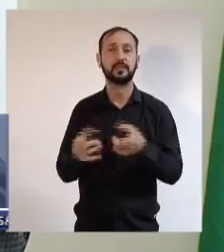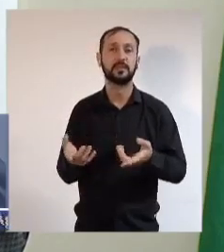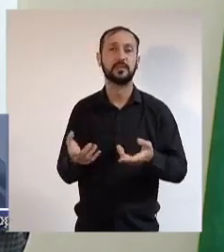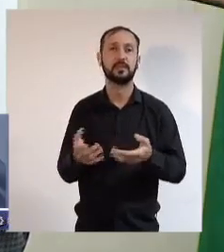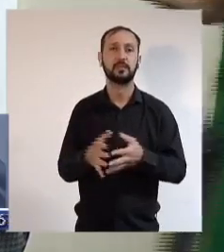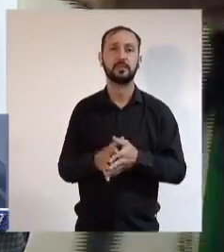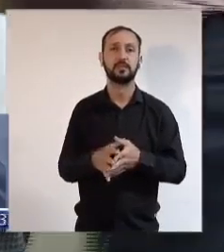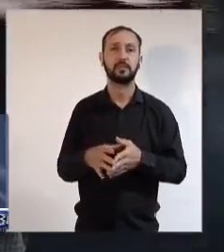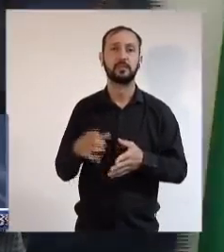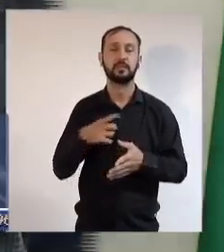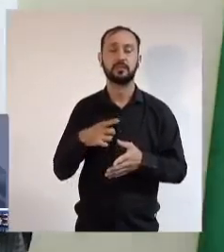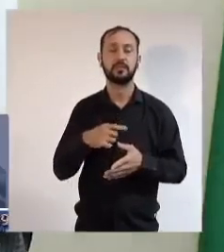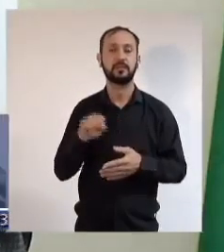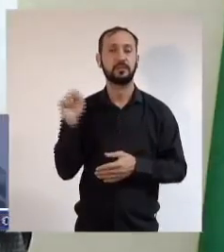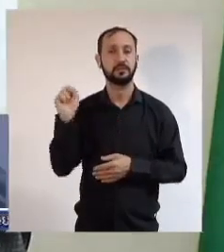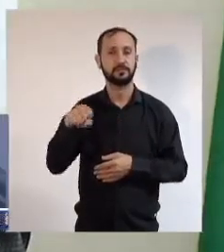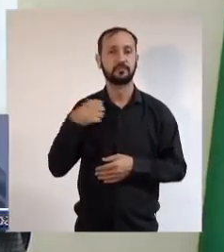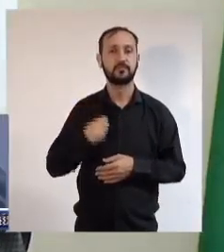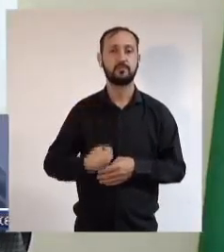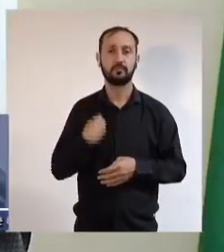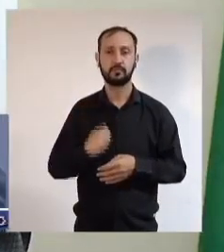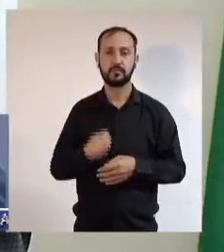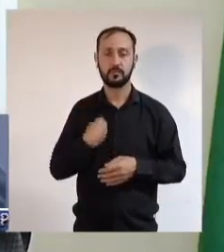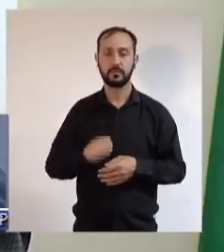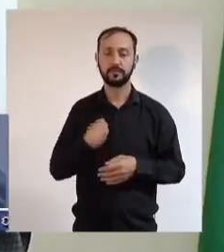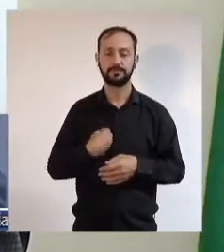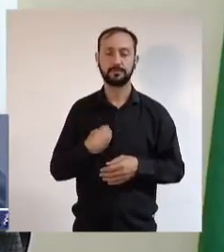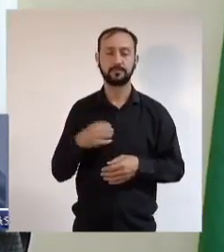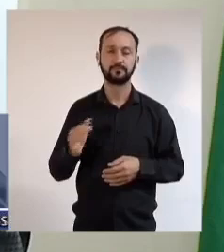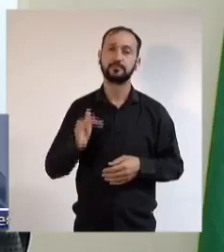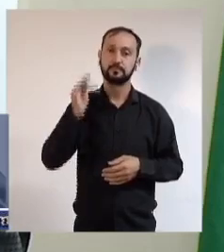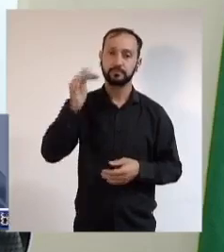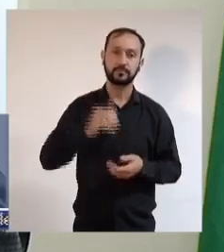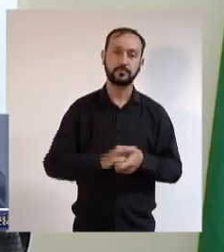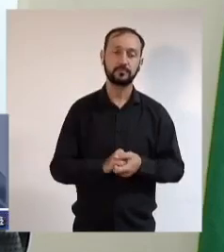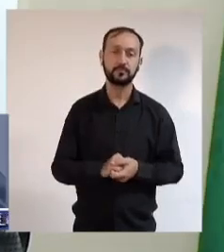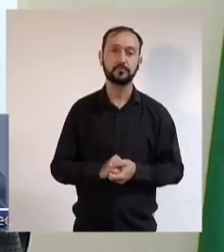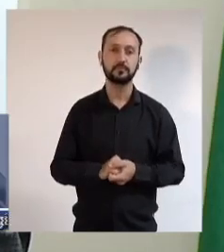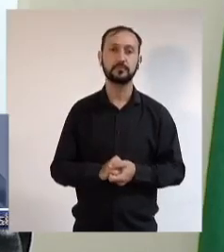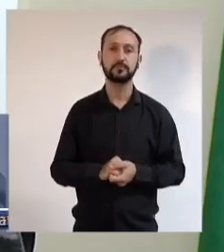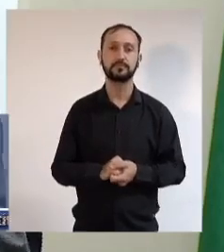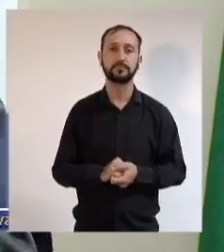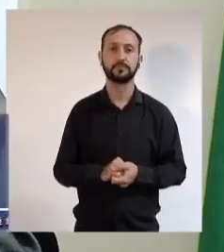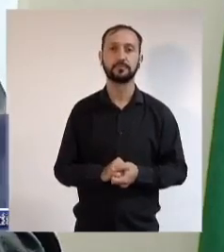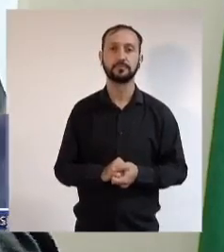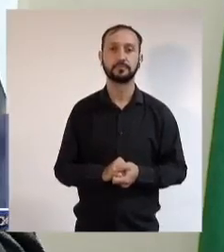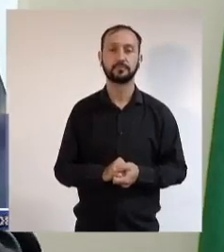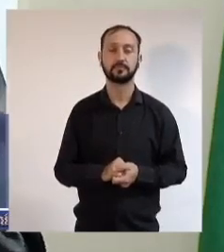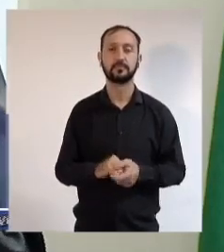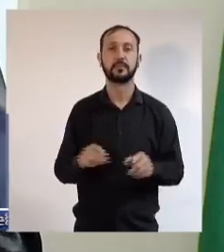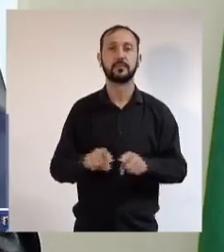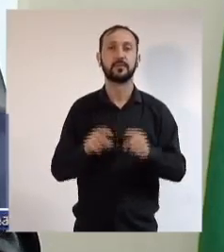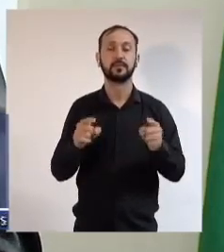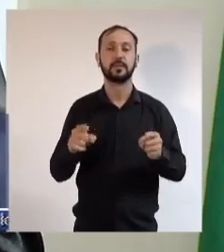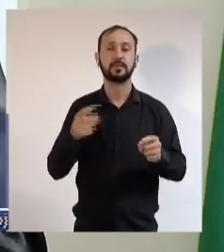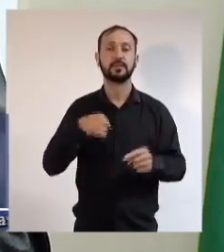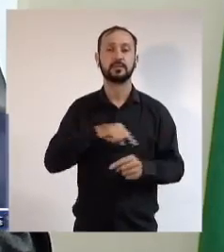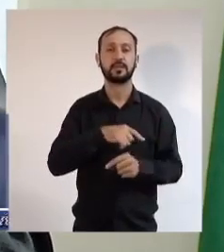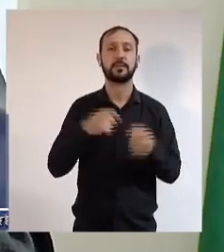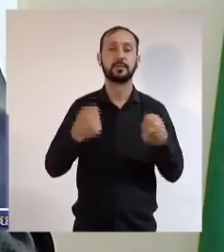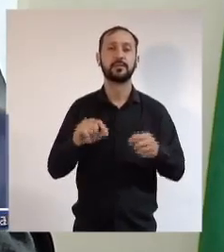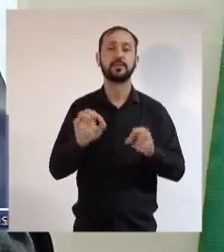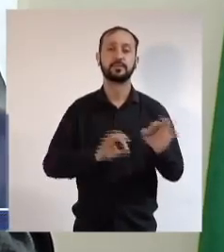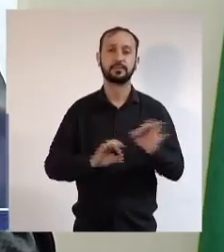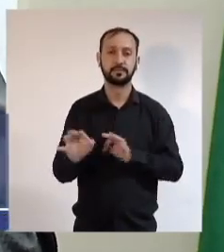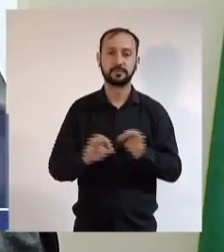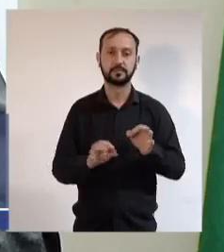nós temos que conservar as futuras gerações neto atual e das futuras gerações mas enquanto isto é só fazer com que